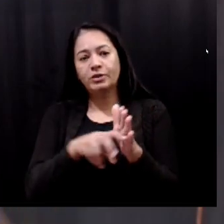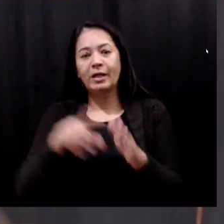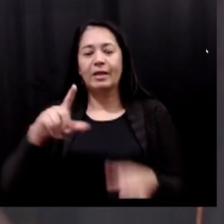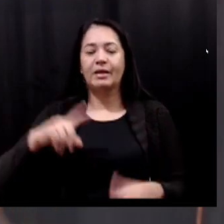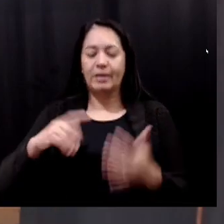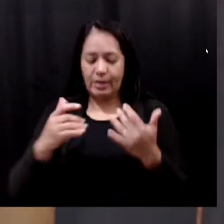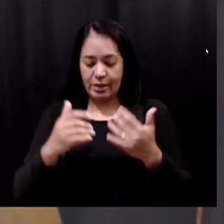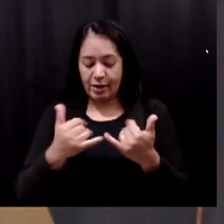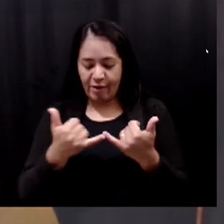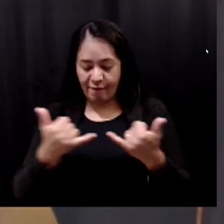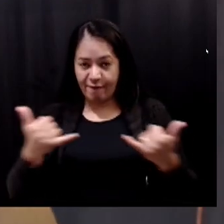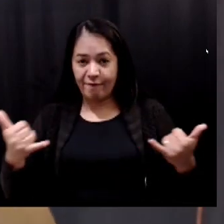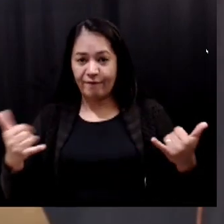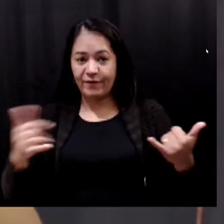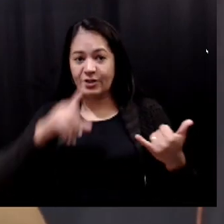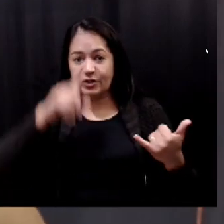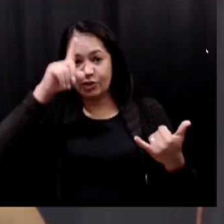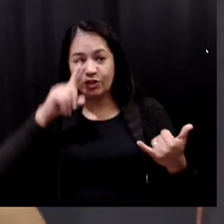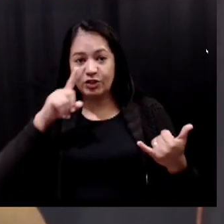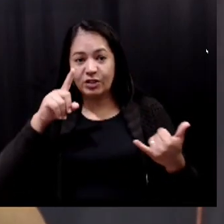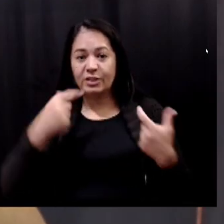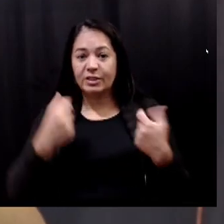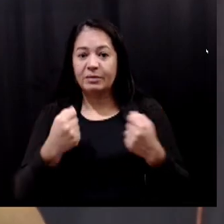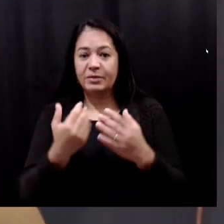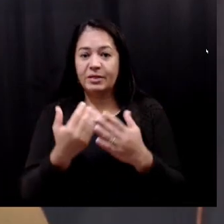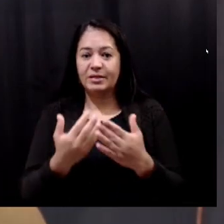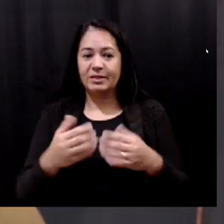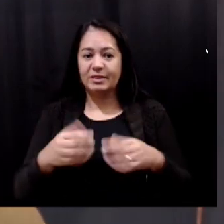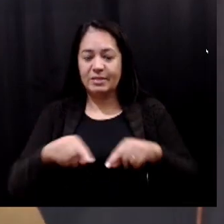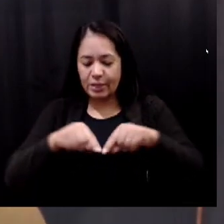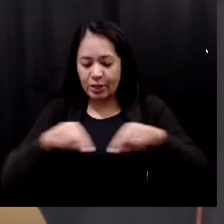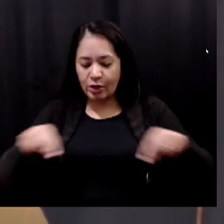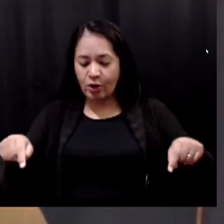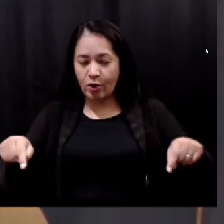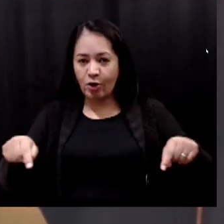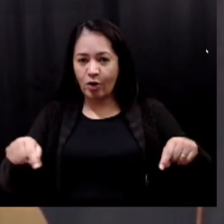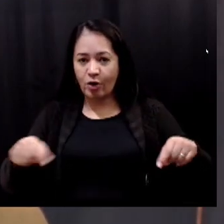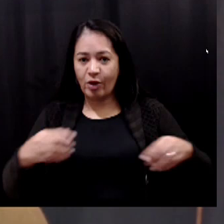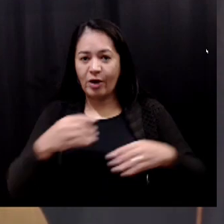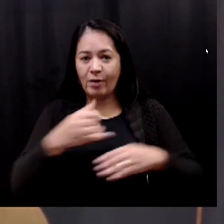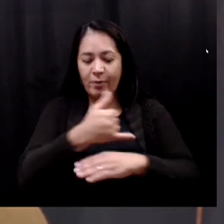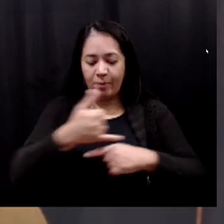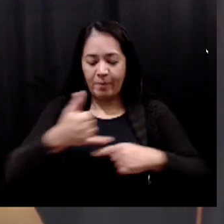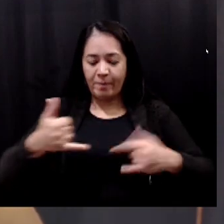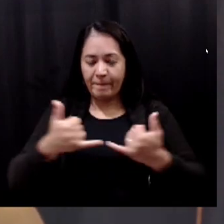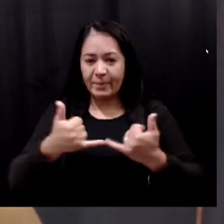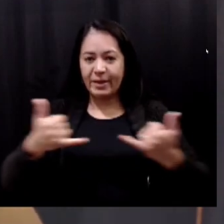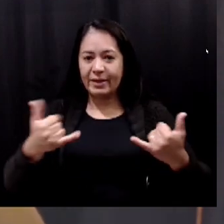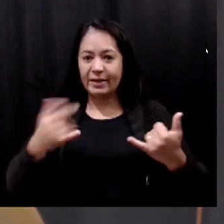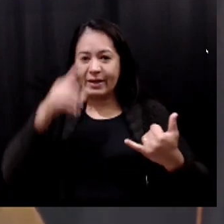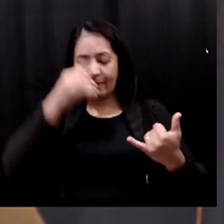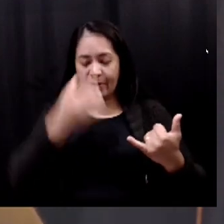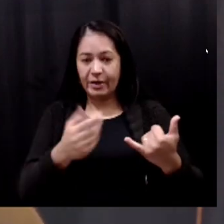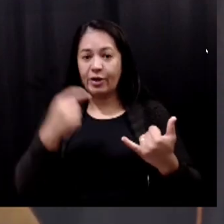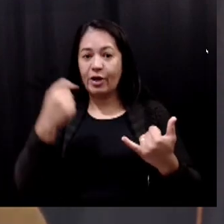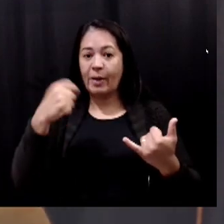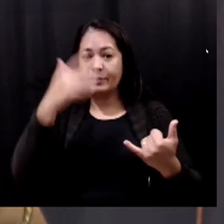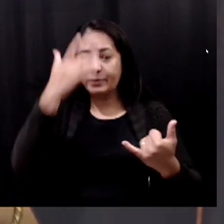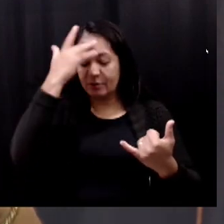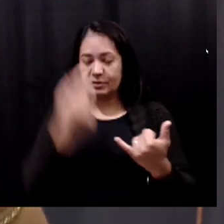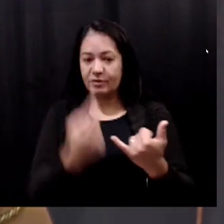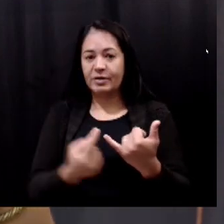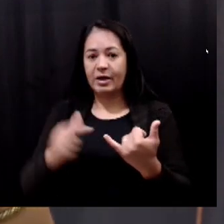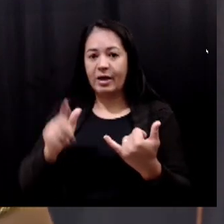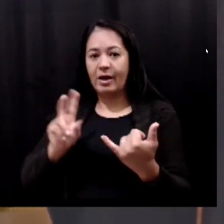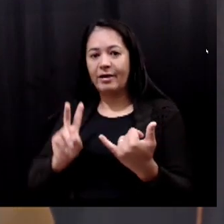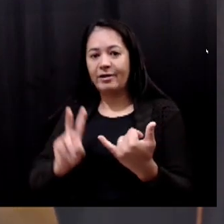precisa ficar antes da faixinha amarela para ficar protegido. Se a gente fica depois da faixinha amarela, não significa necessariamente que a gente vai cair